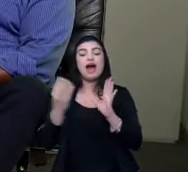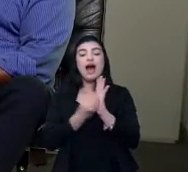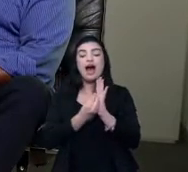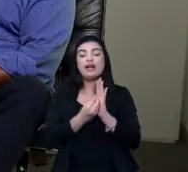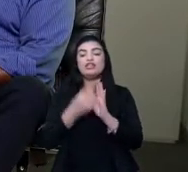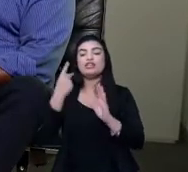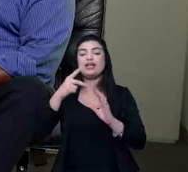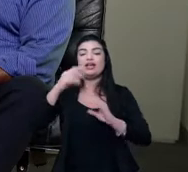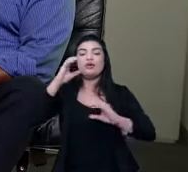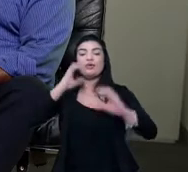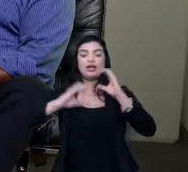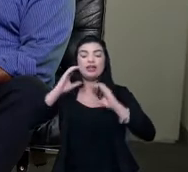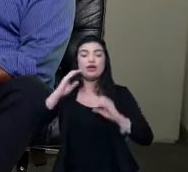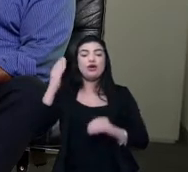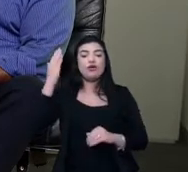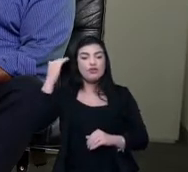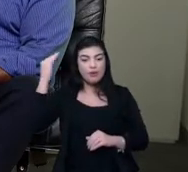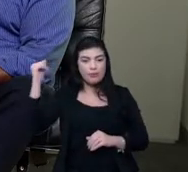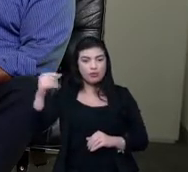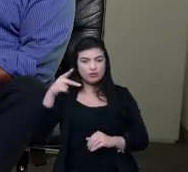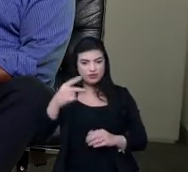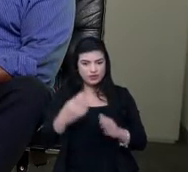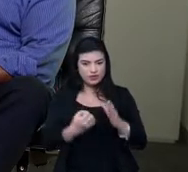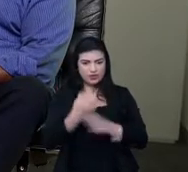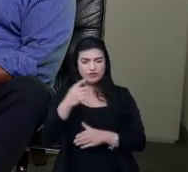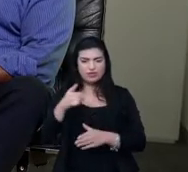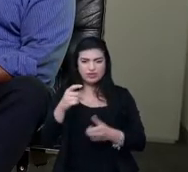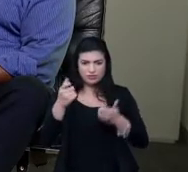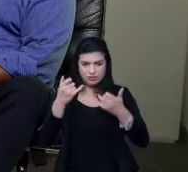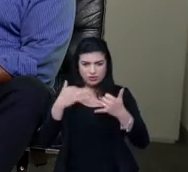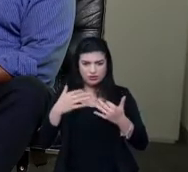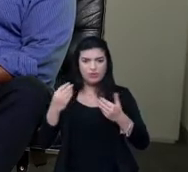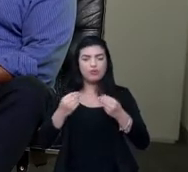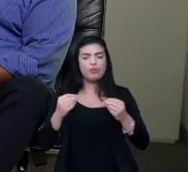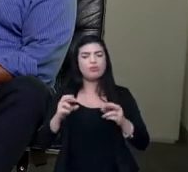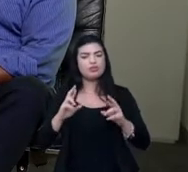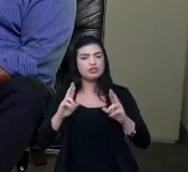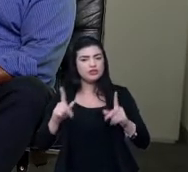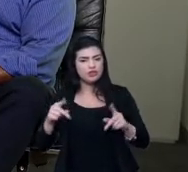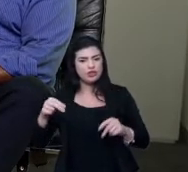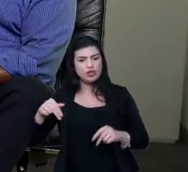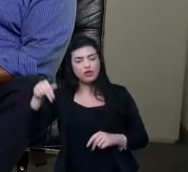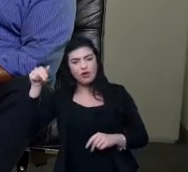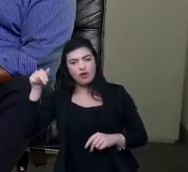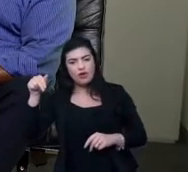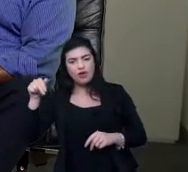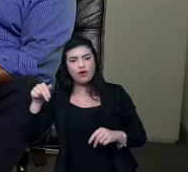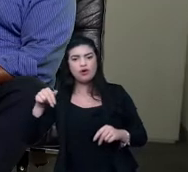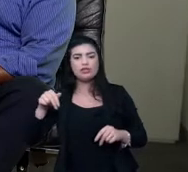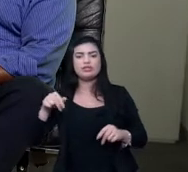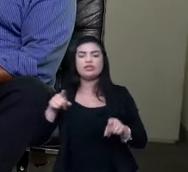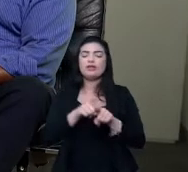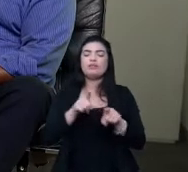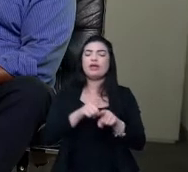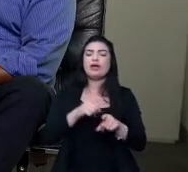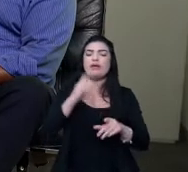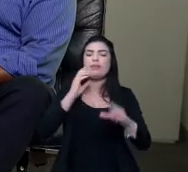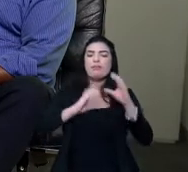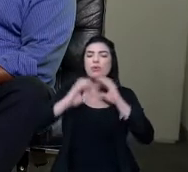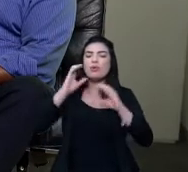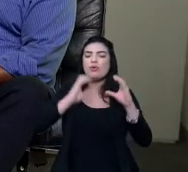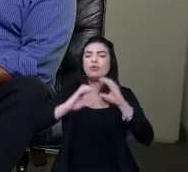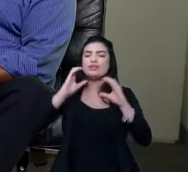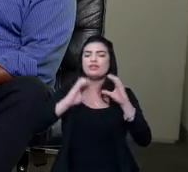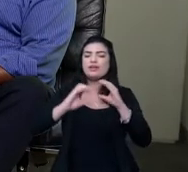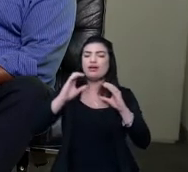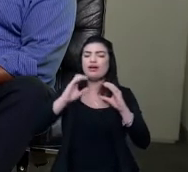sua produção. E você já pontuou aí uma diferença entre o nordestino e o sertanejo. Mas fale sobre os artistas que